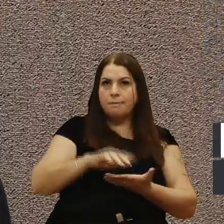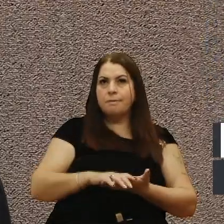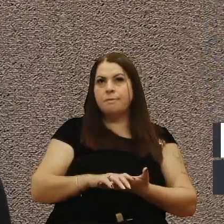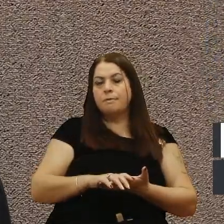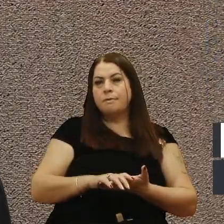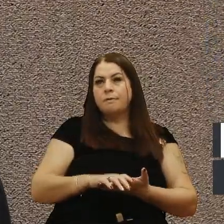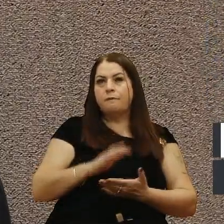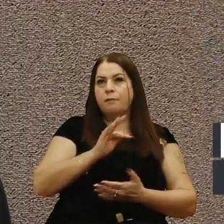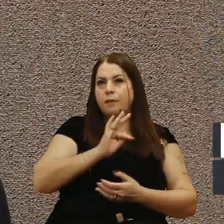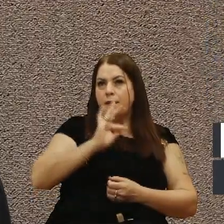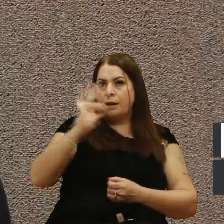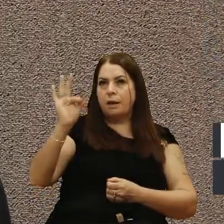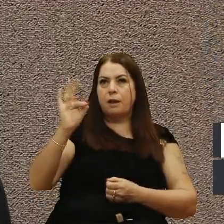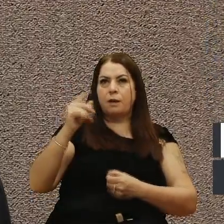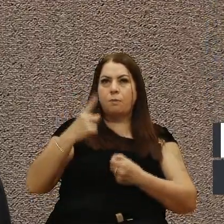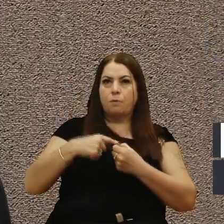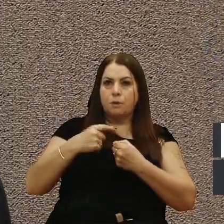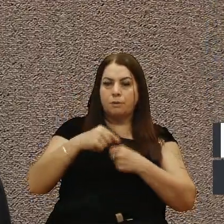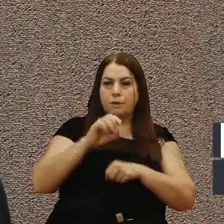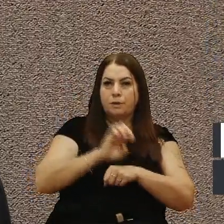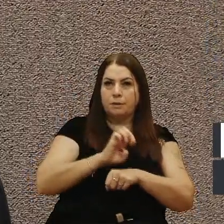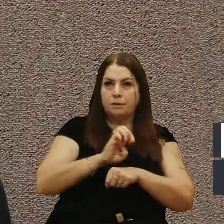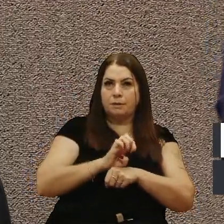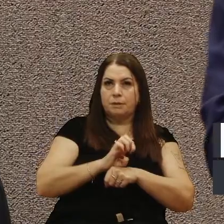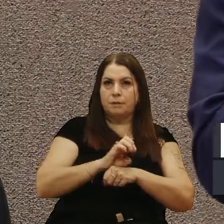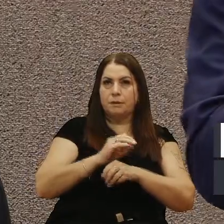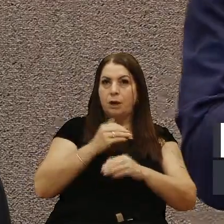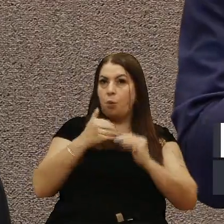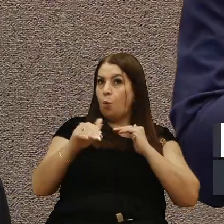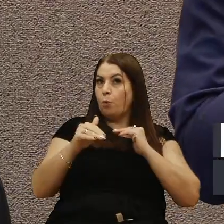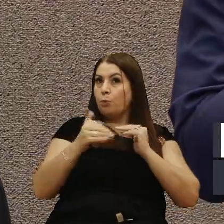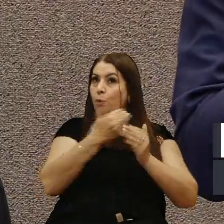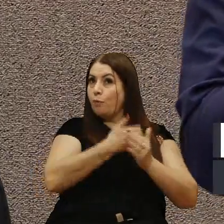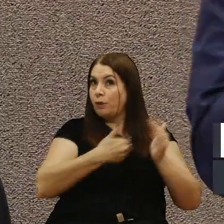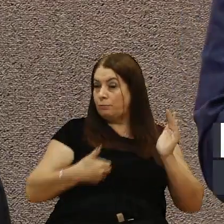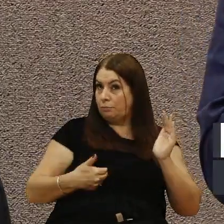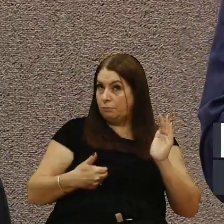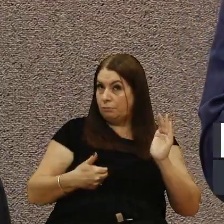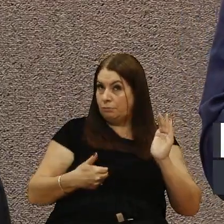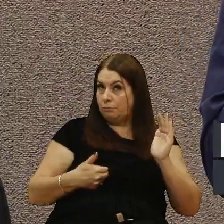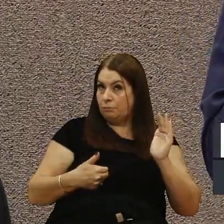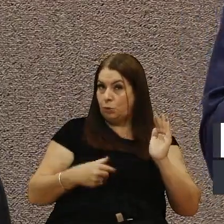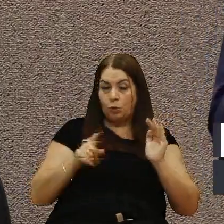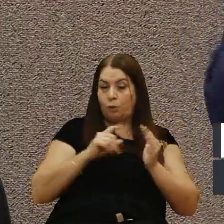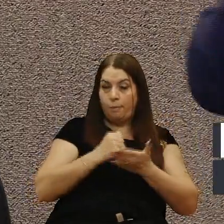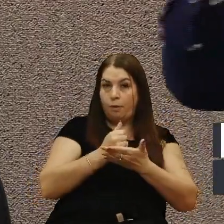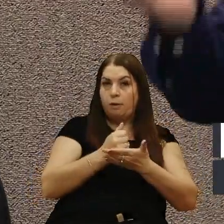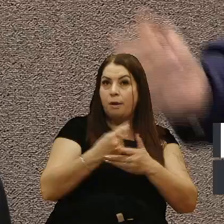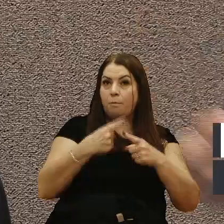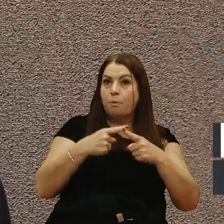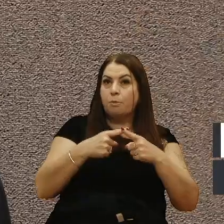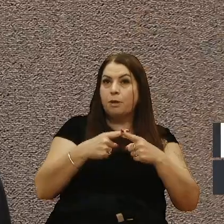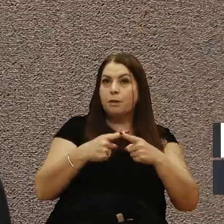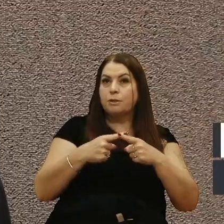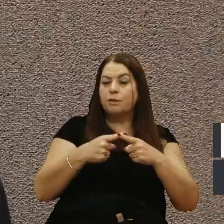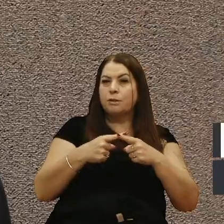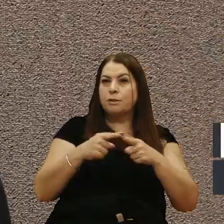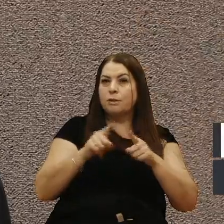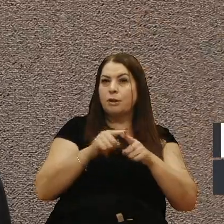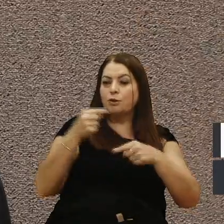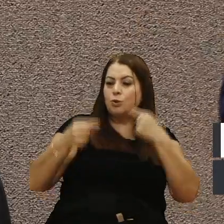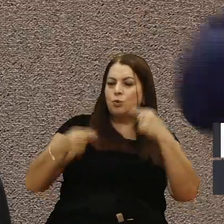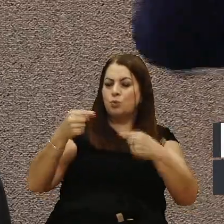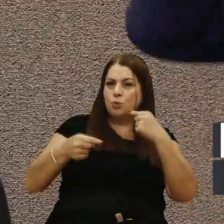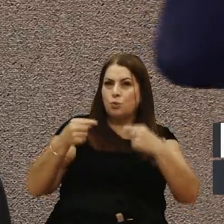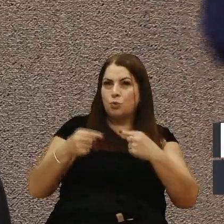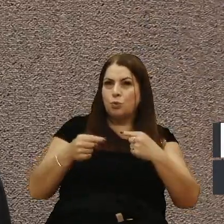seja federal, seja municipal, estadual, é a oposição. Por quê? Porque é só bater. É só